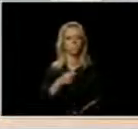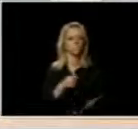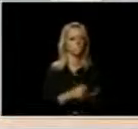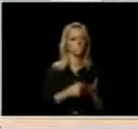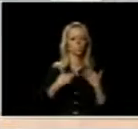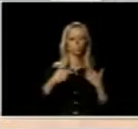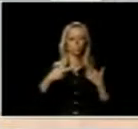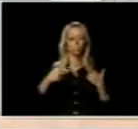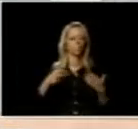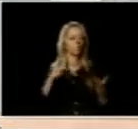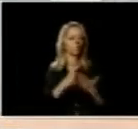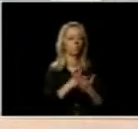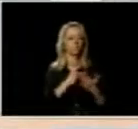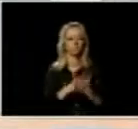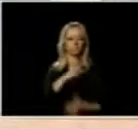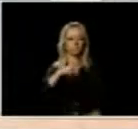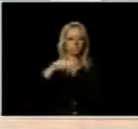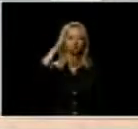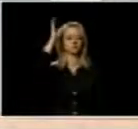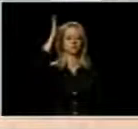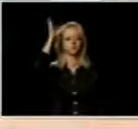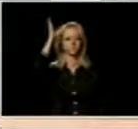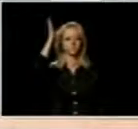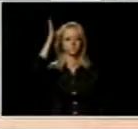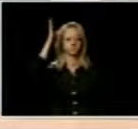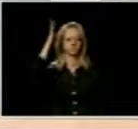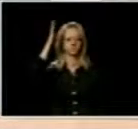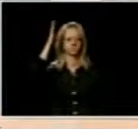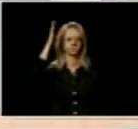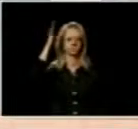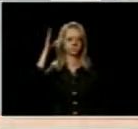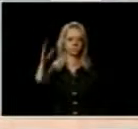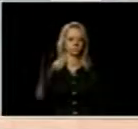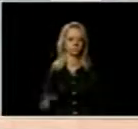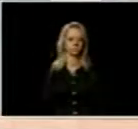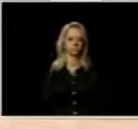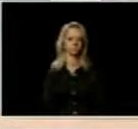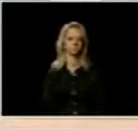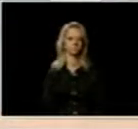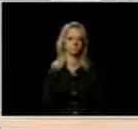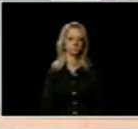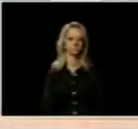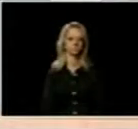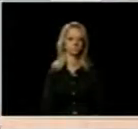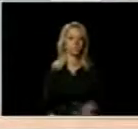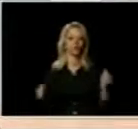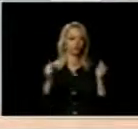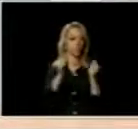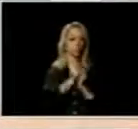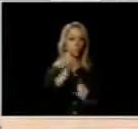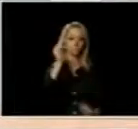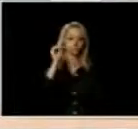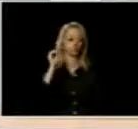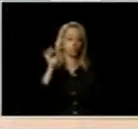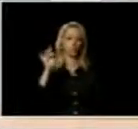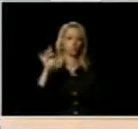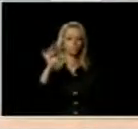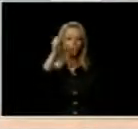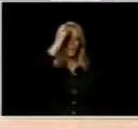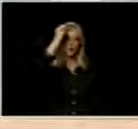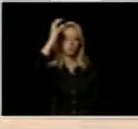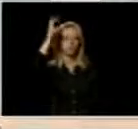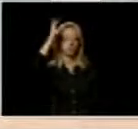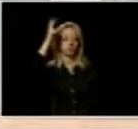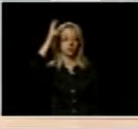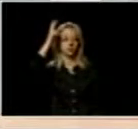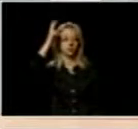comum. E é por isso que nós estamos falando que é um governo de soma zero. Soma zero, só ganha o prefeito e os amigos dele, a população não